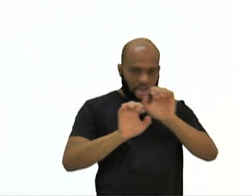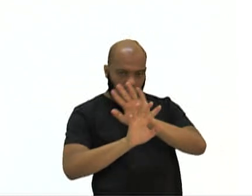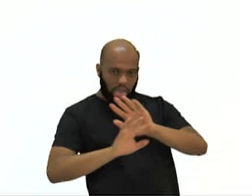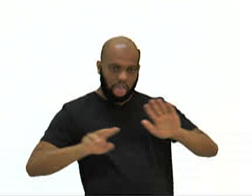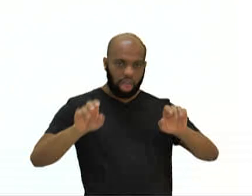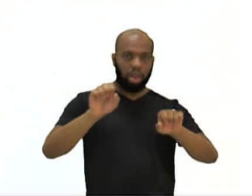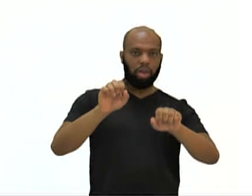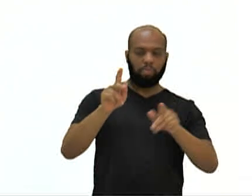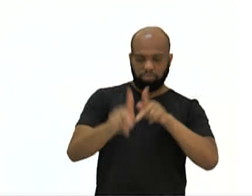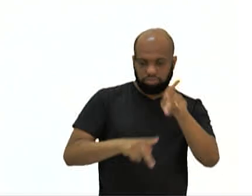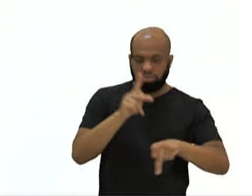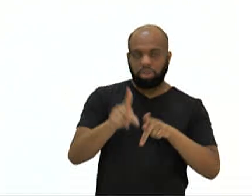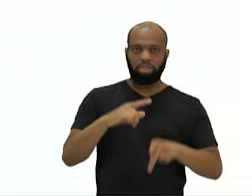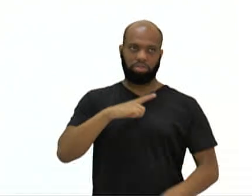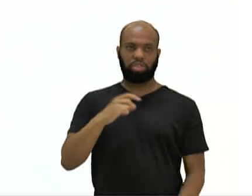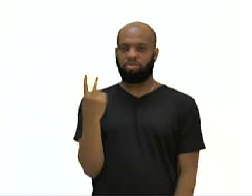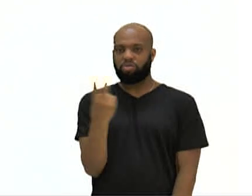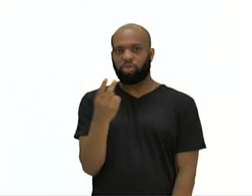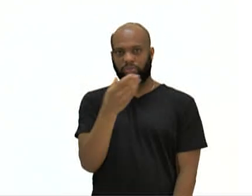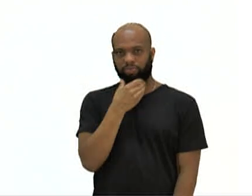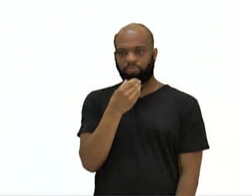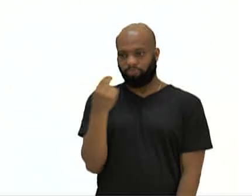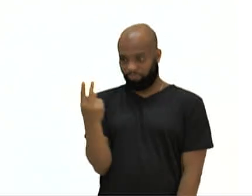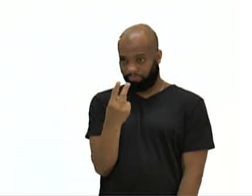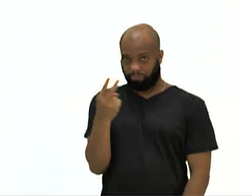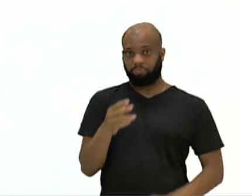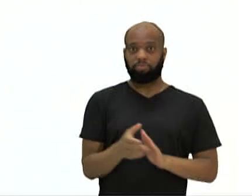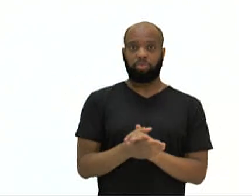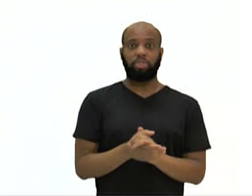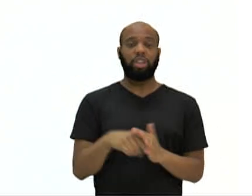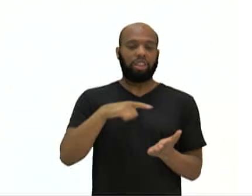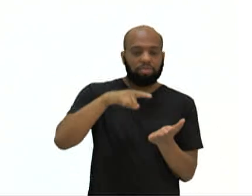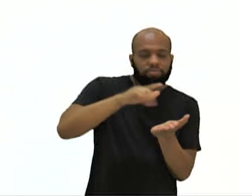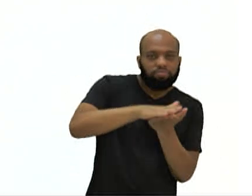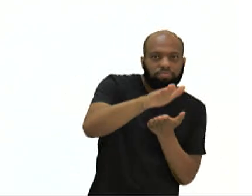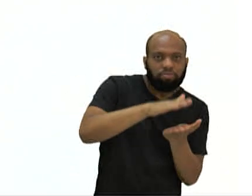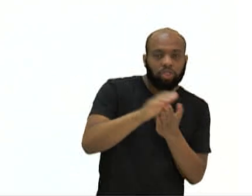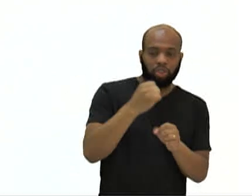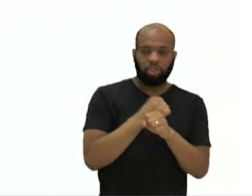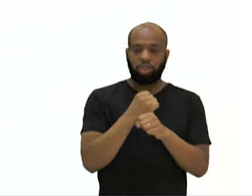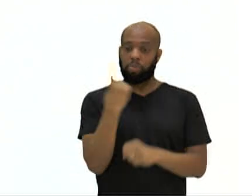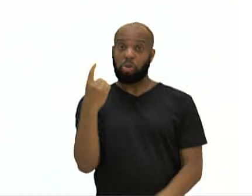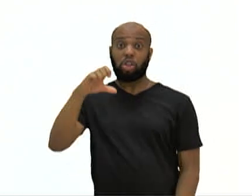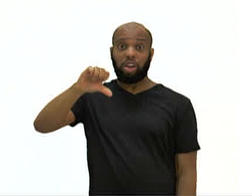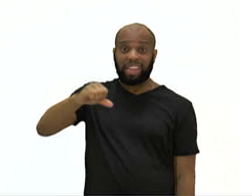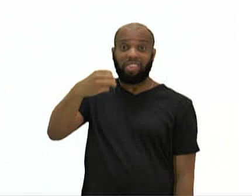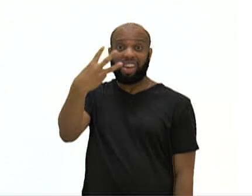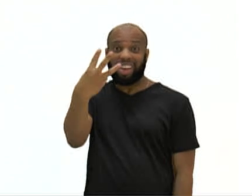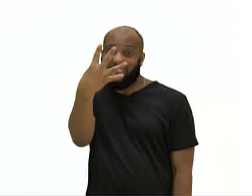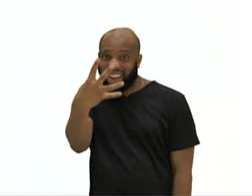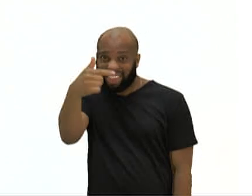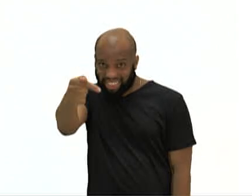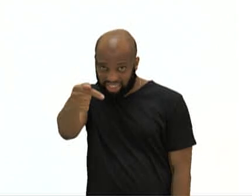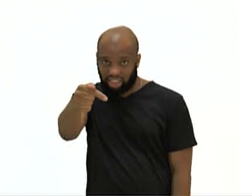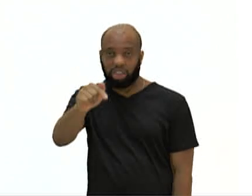e Max Horkheimer, publicado originalmente em 1947, é considerado um